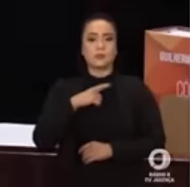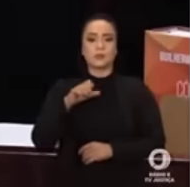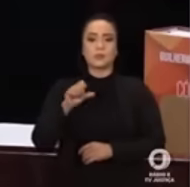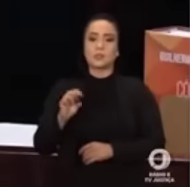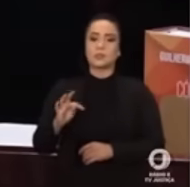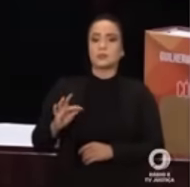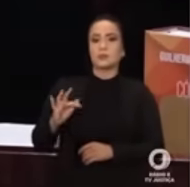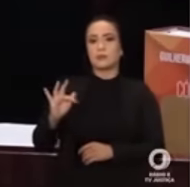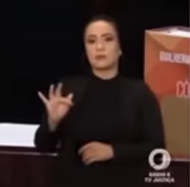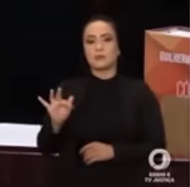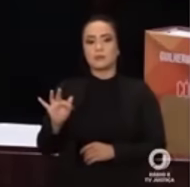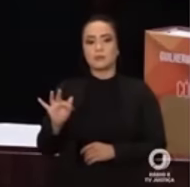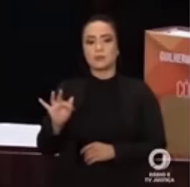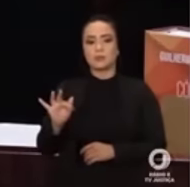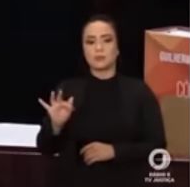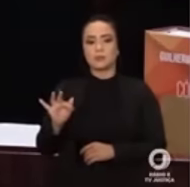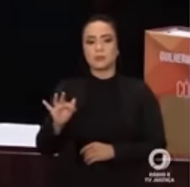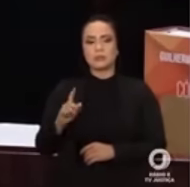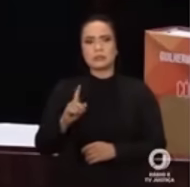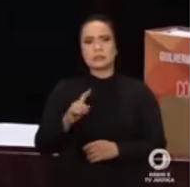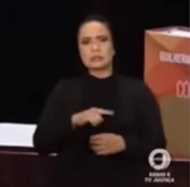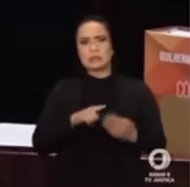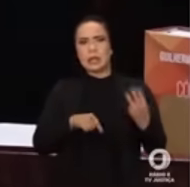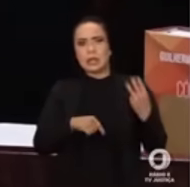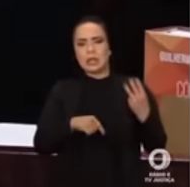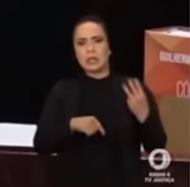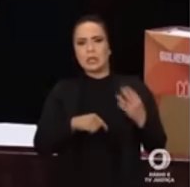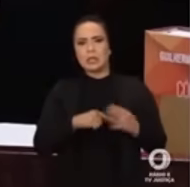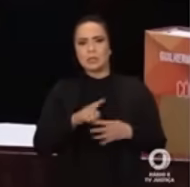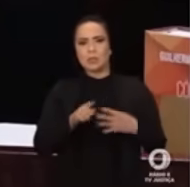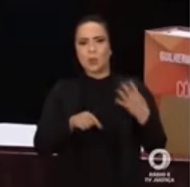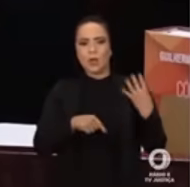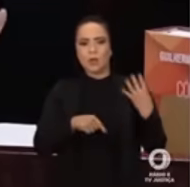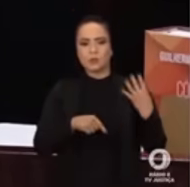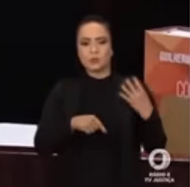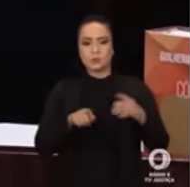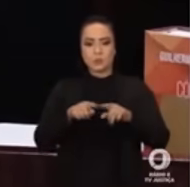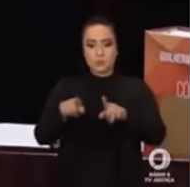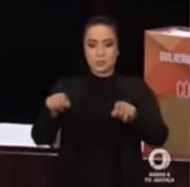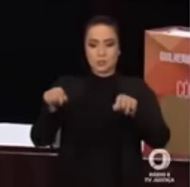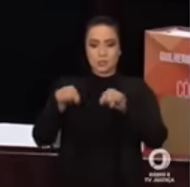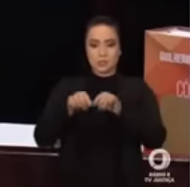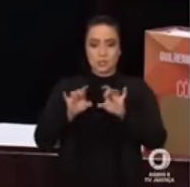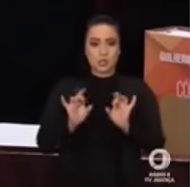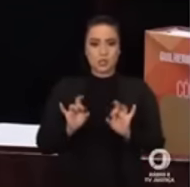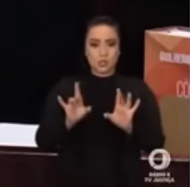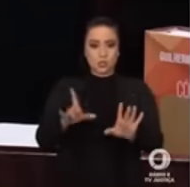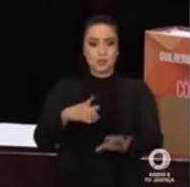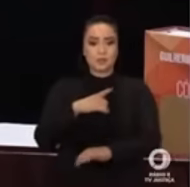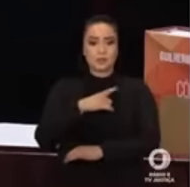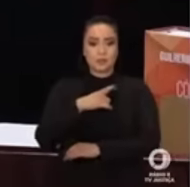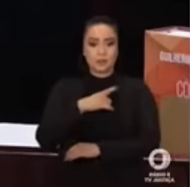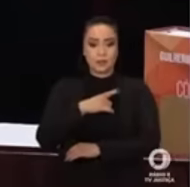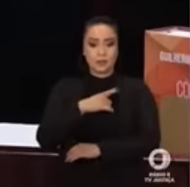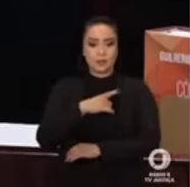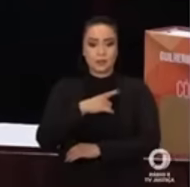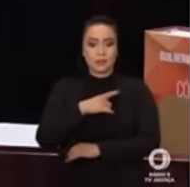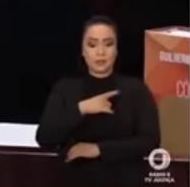Supremo 3 ou 4 salas só para ter